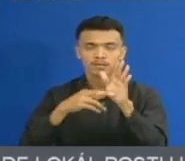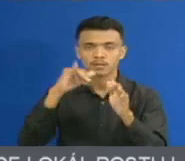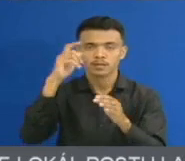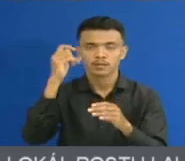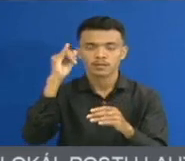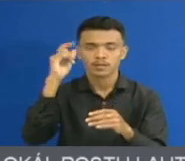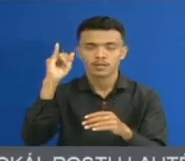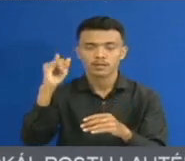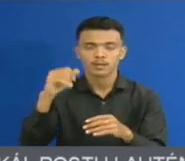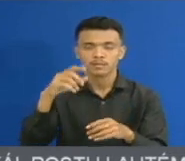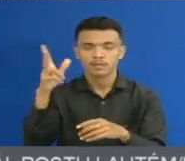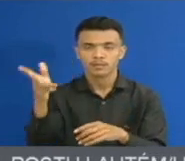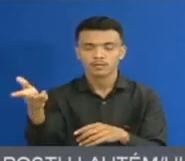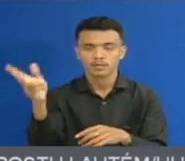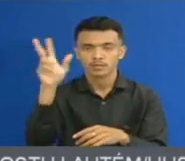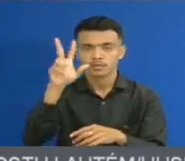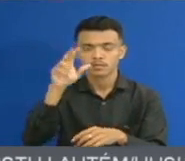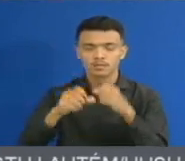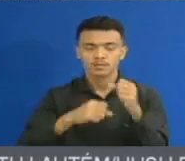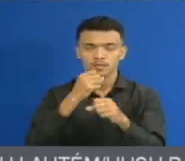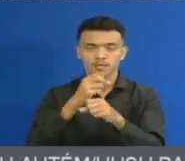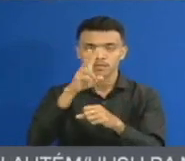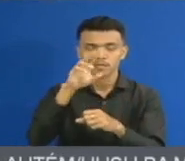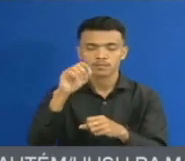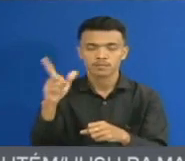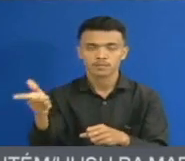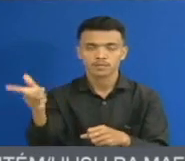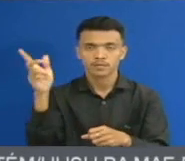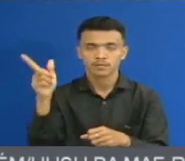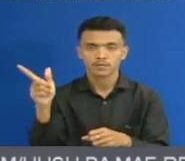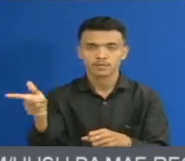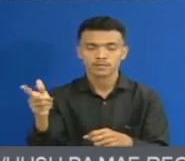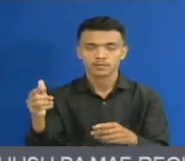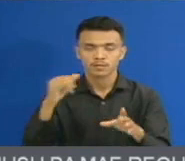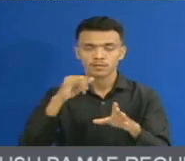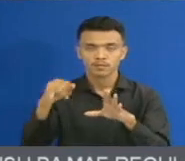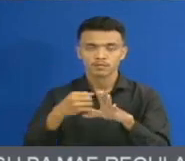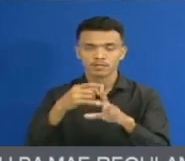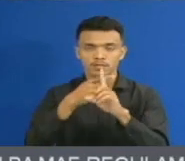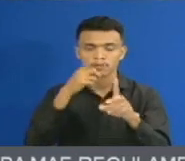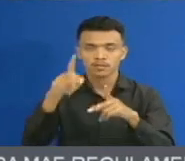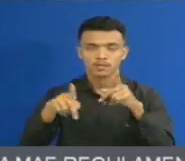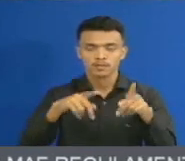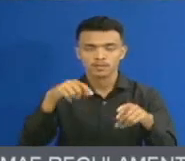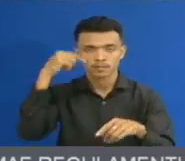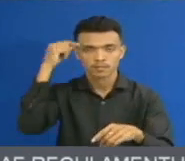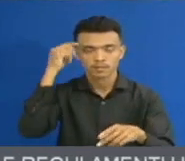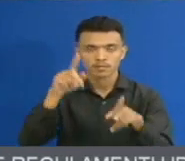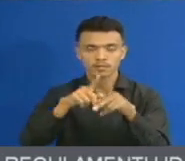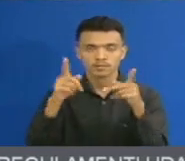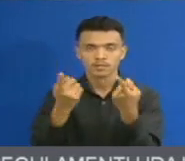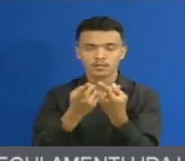EITI dala tolu nulu resintolu tinan fiscal tinan rihundrua ruanulu, composto russi entidades governo, companhia